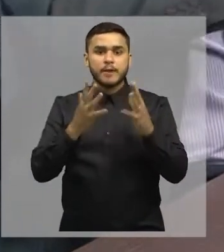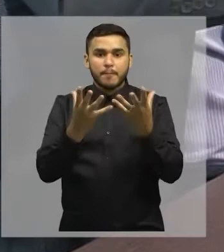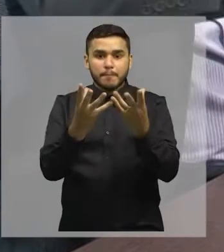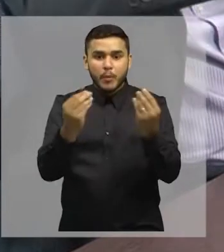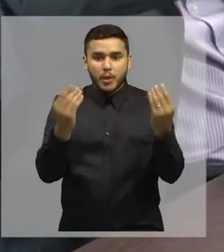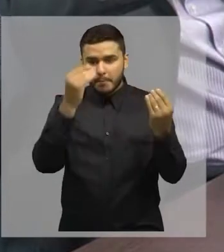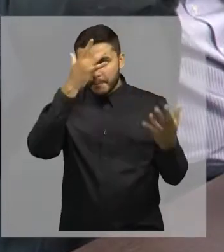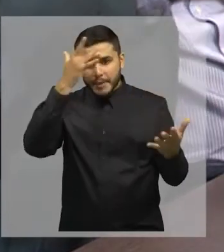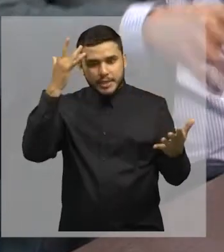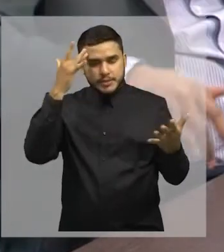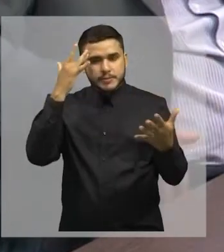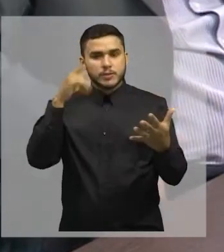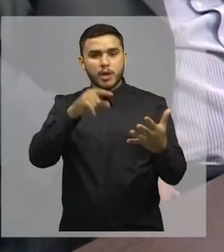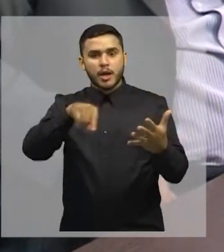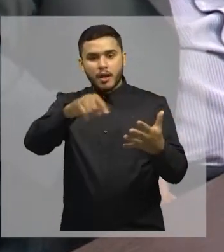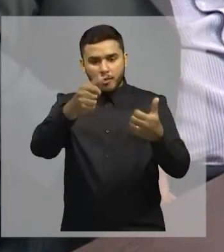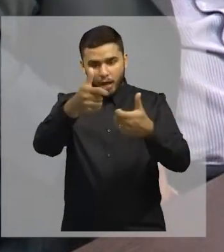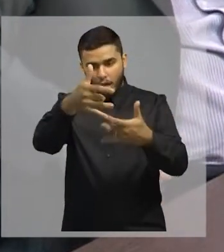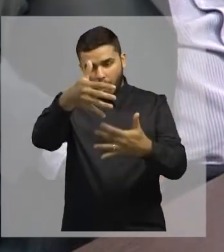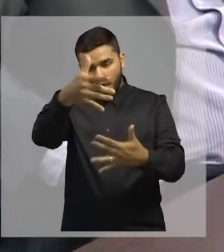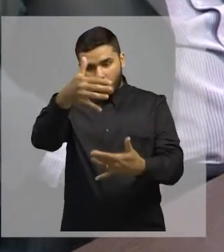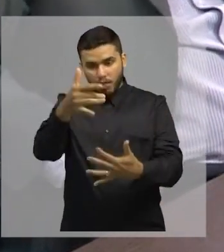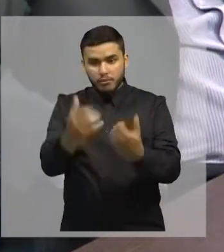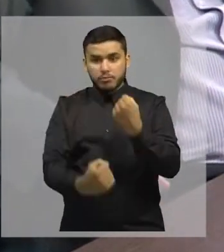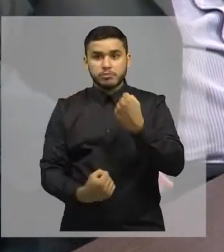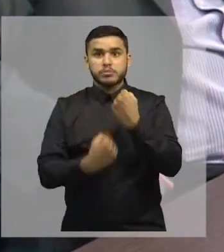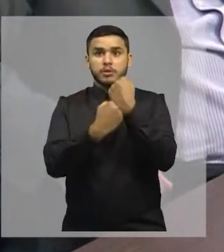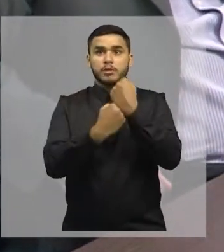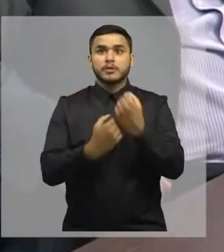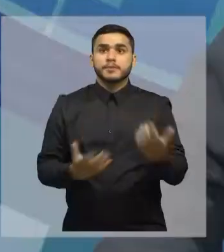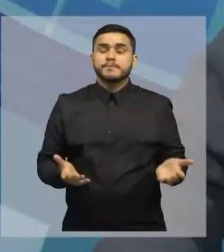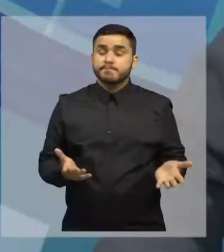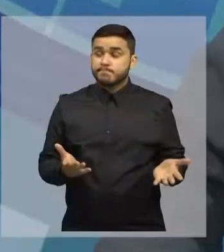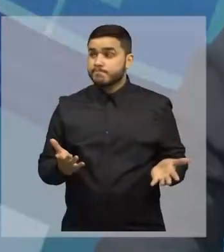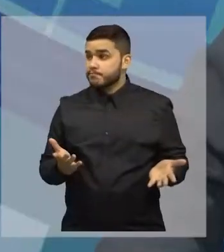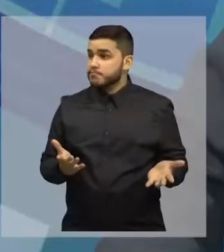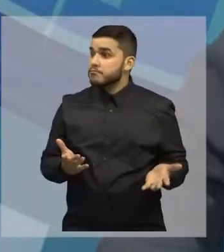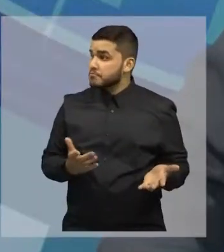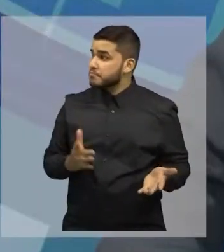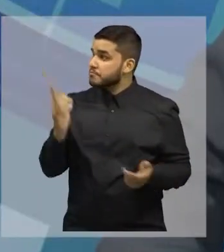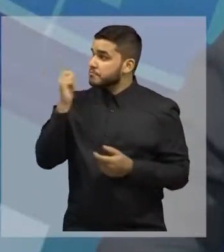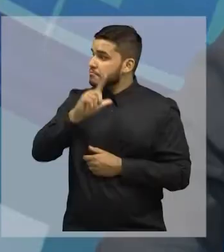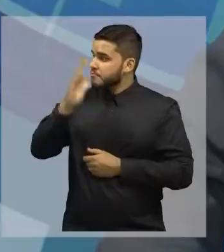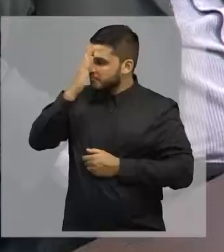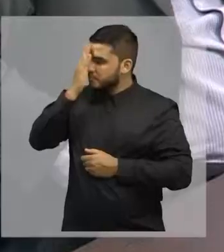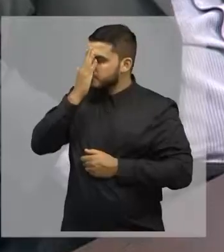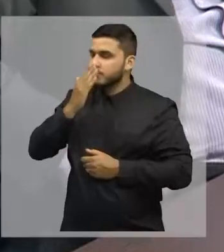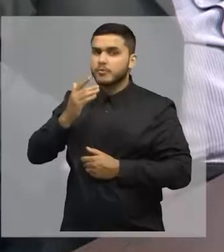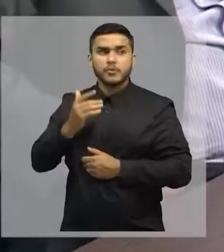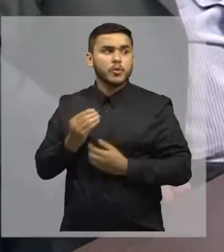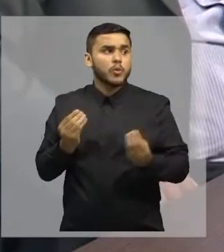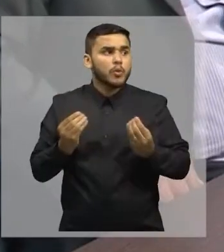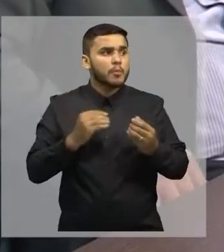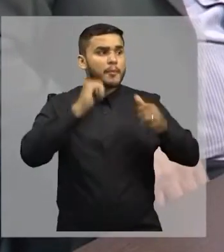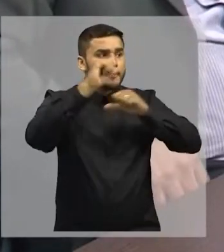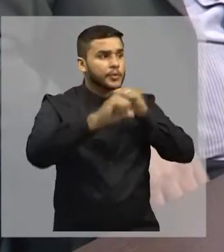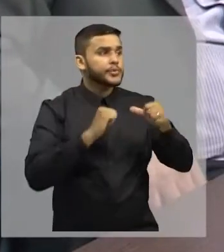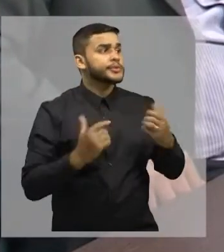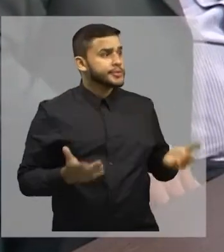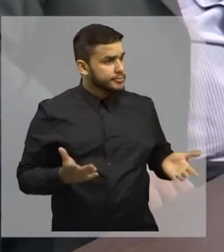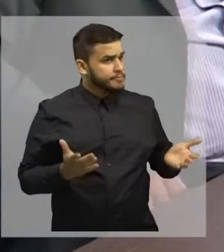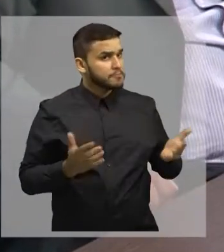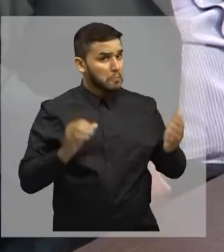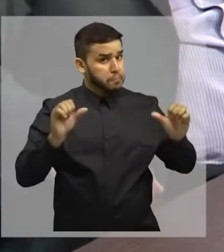que se multiplicam. Então, qual o resultado, impacto isso vai ter? Acredito que vai ser cada vez mais crescente, né? E eu não diria